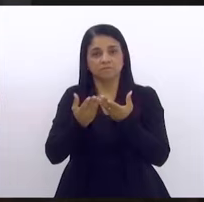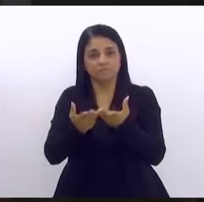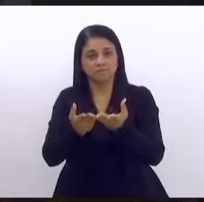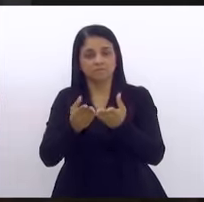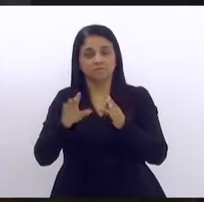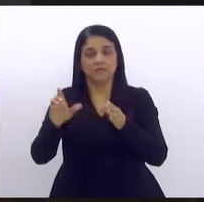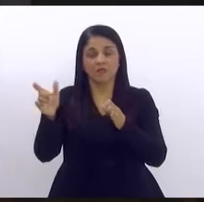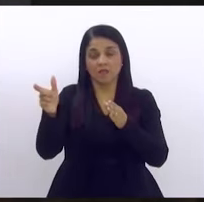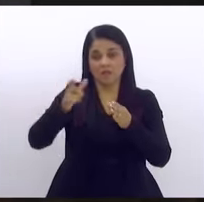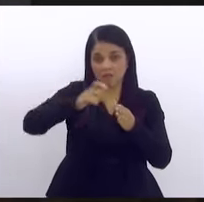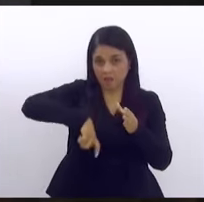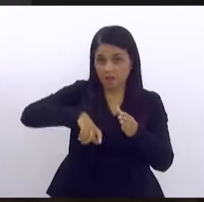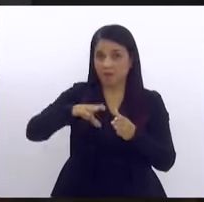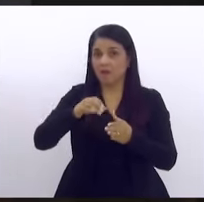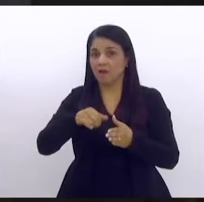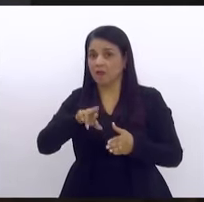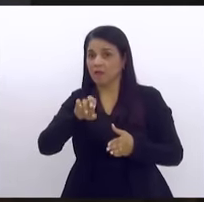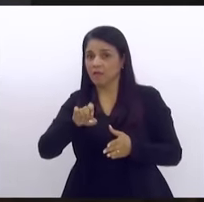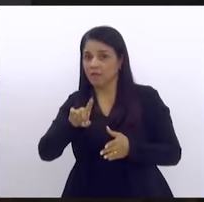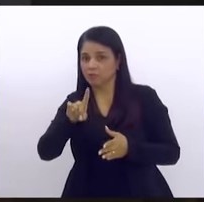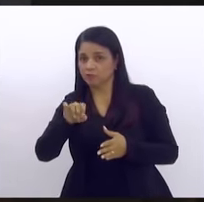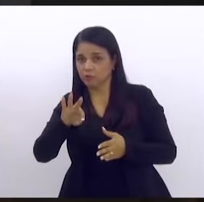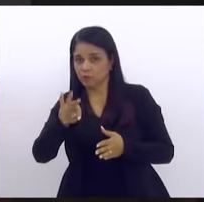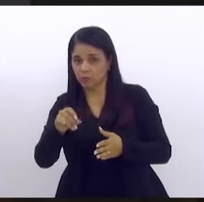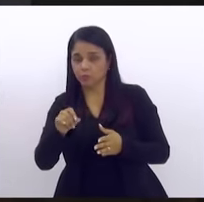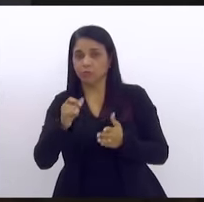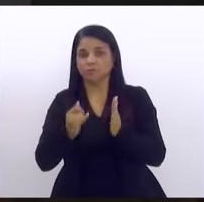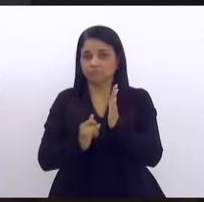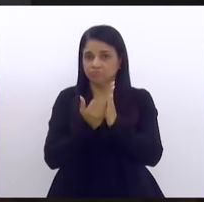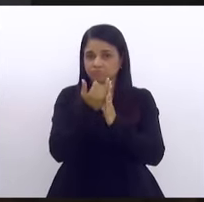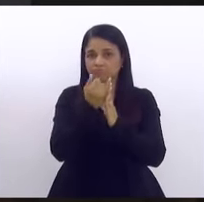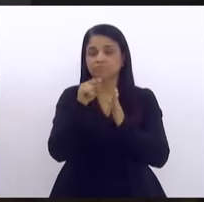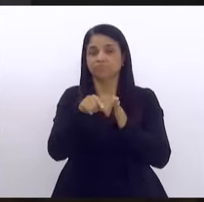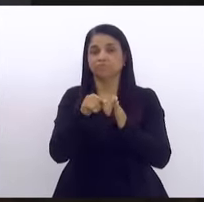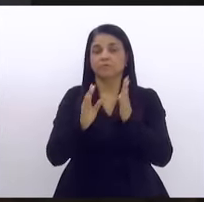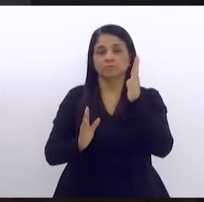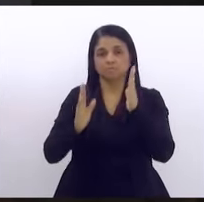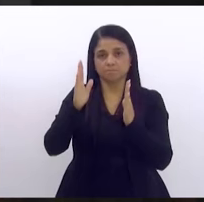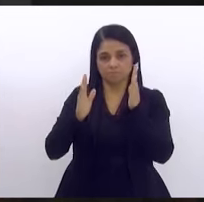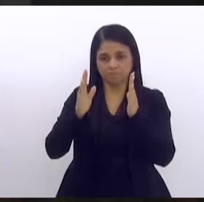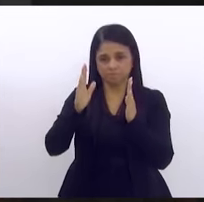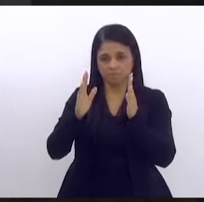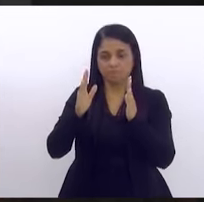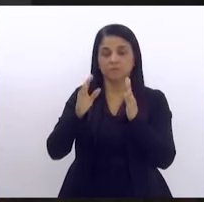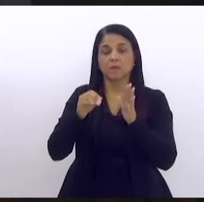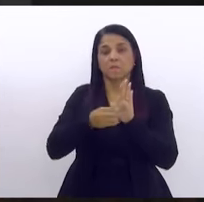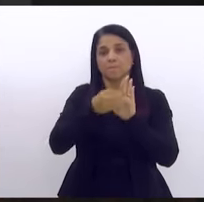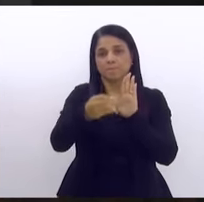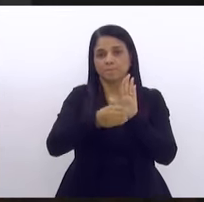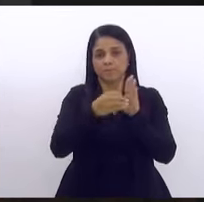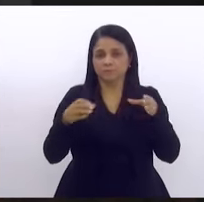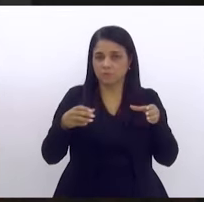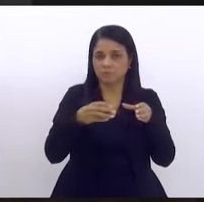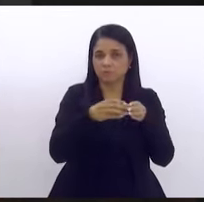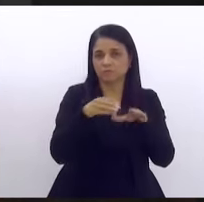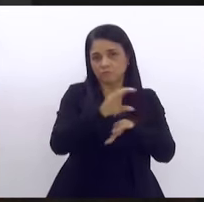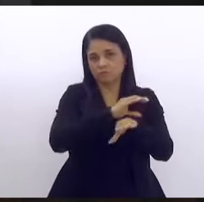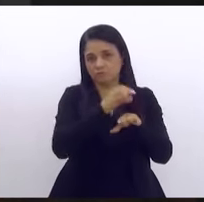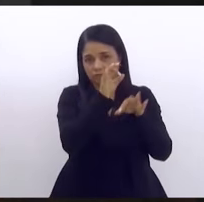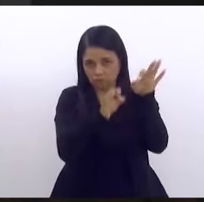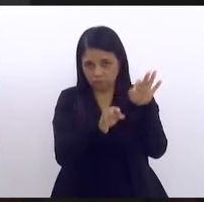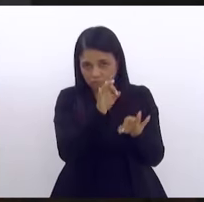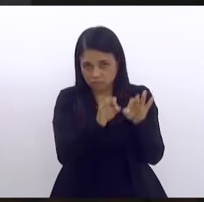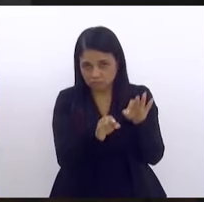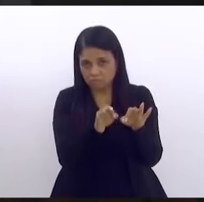de créditos tributários na hipótese no período que especifica, pendendo de pareceres das comissões Constituição e